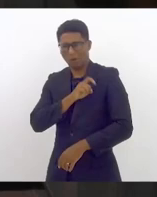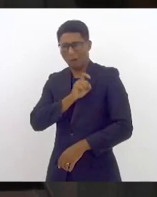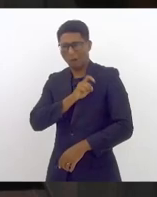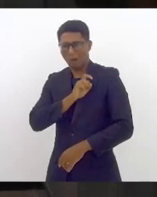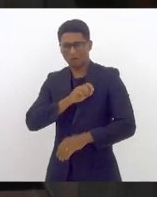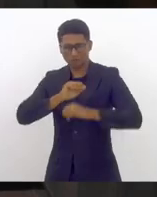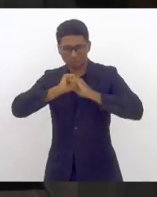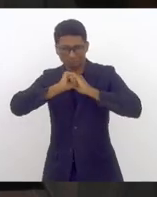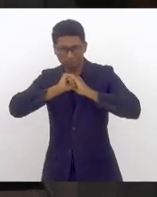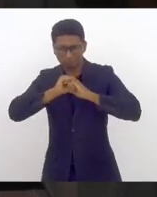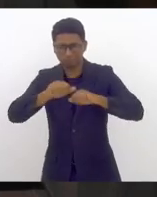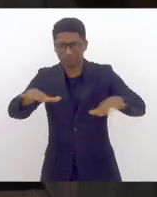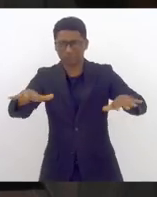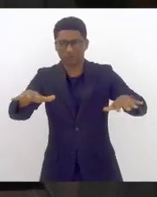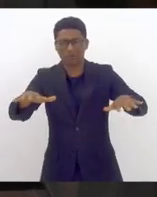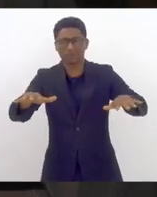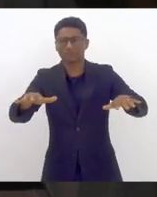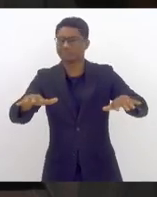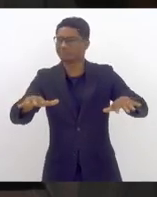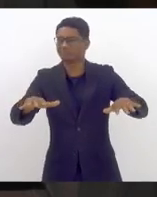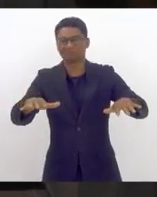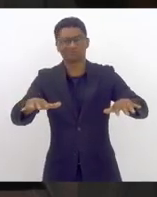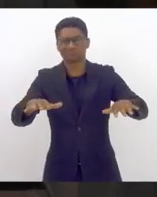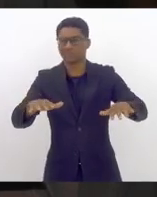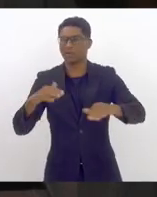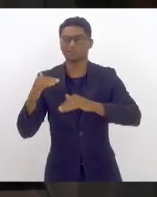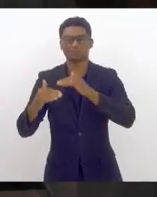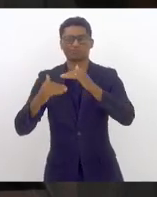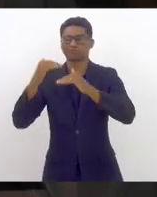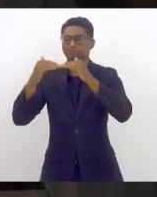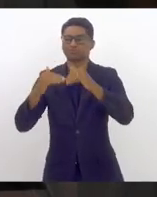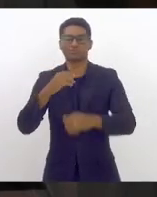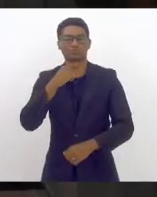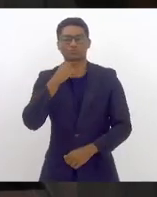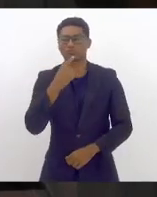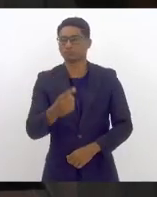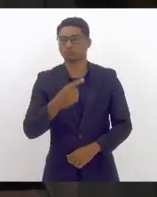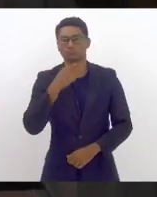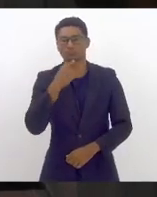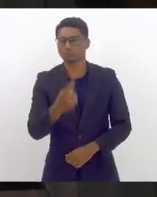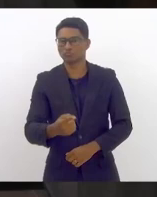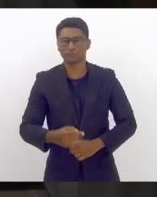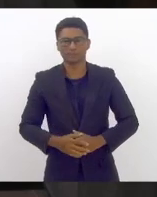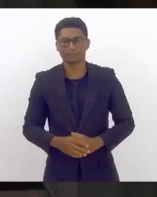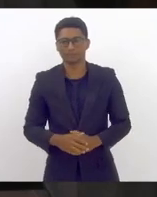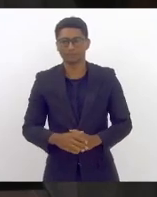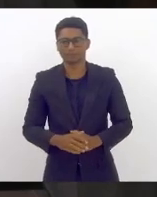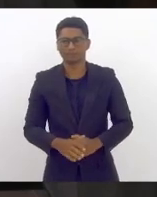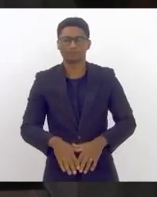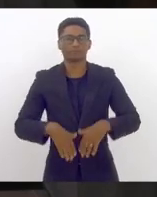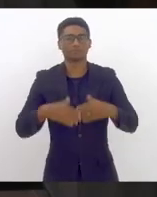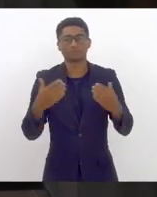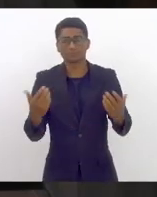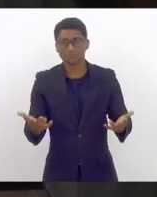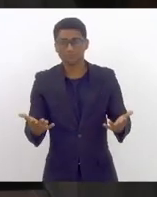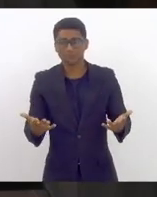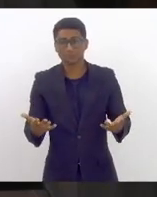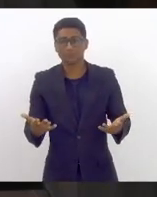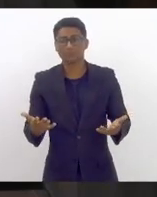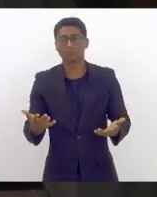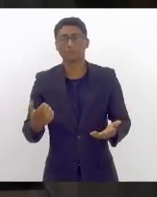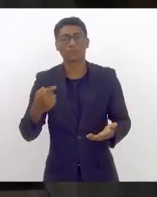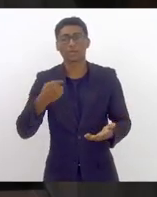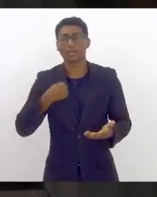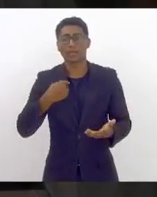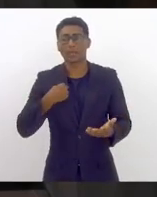vai chegar a algum lugar. Então, senhora presidente, eu seria capaz, mesmo sem